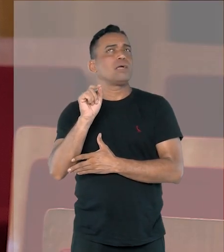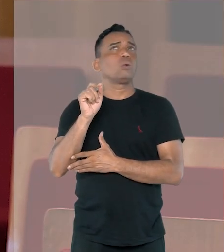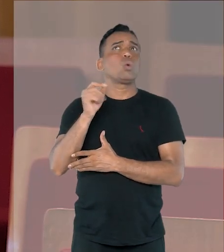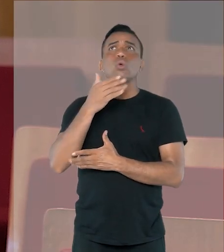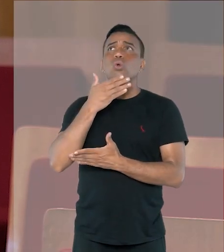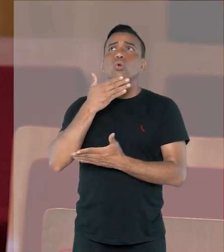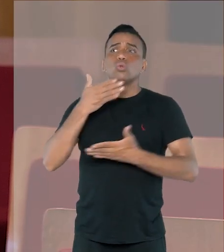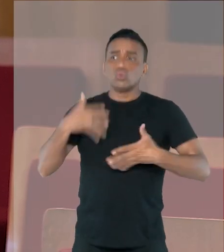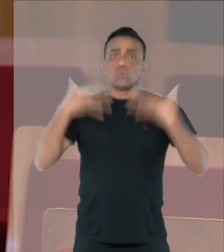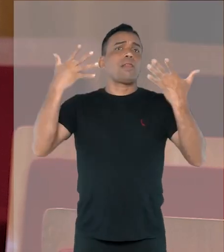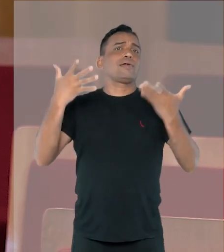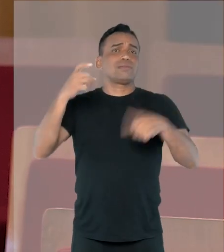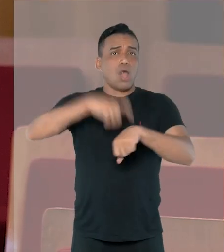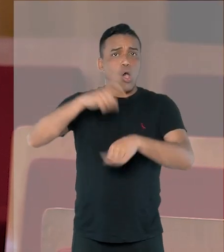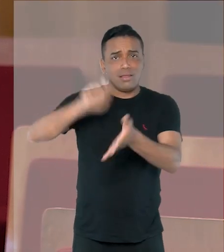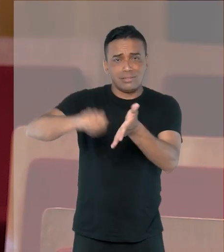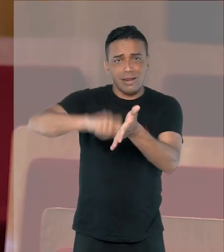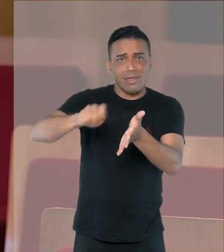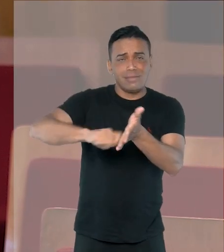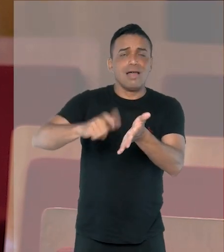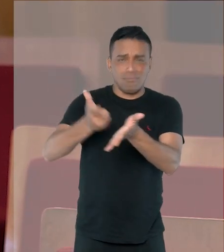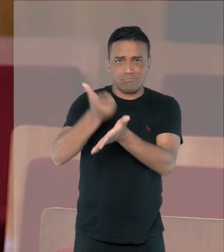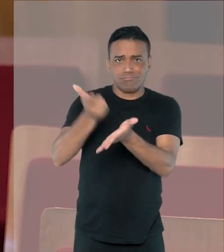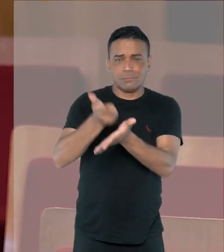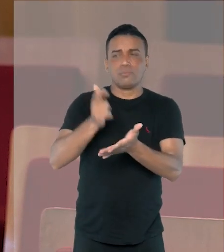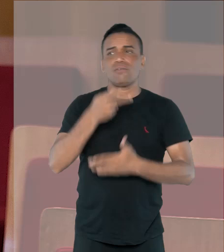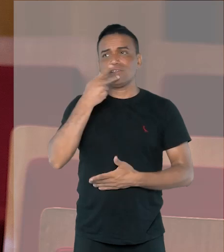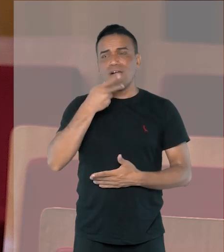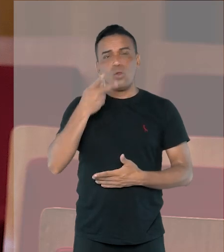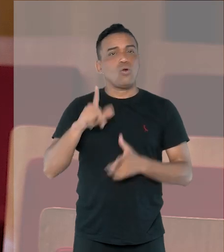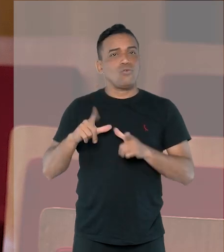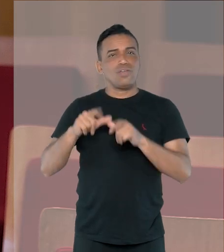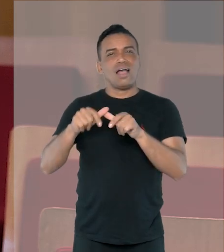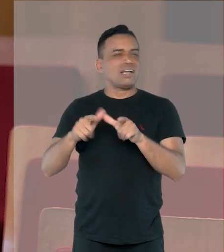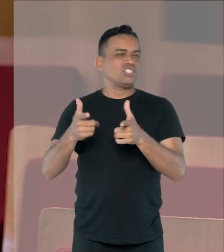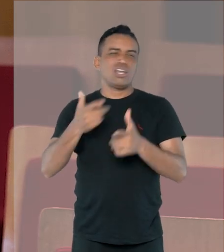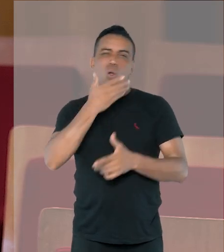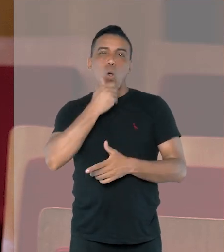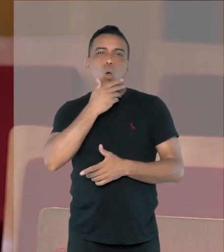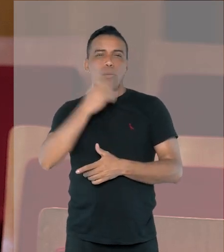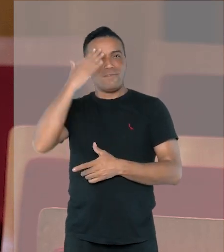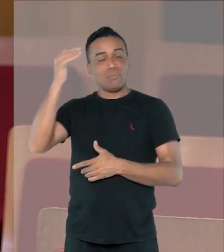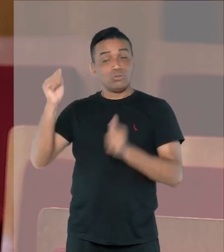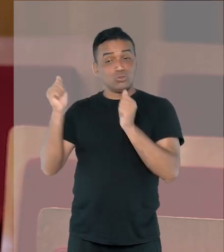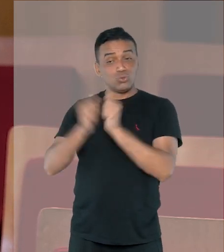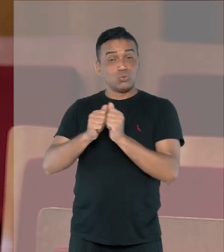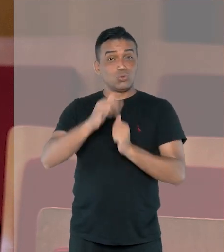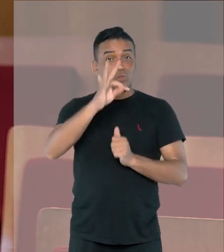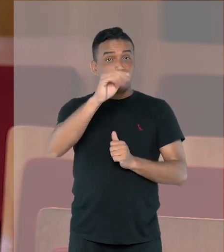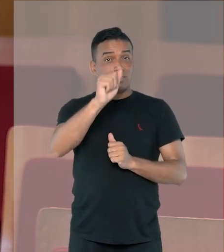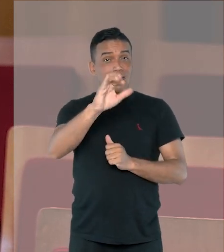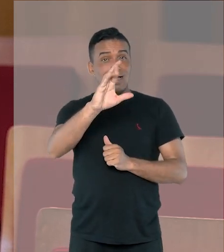na escrita desse livro. E você citou há pouco a viagem do Blaise Cendrars ao Brasil, junto da Tarsila. E eu queria